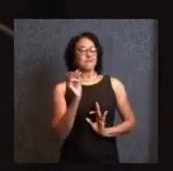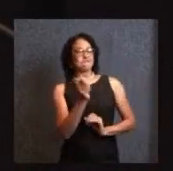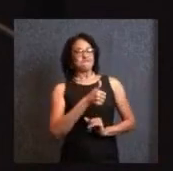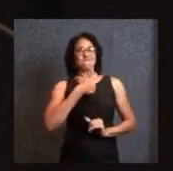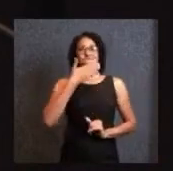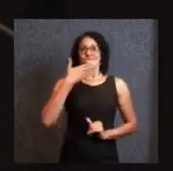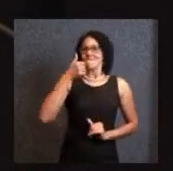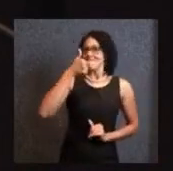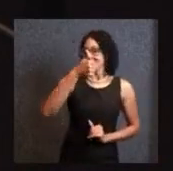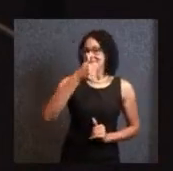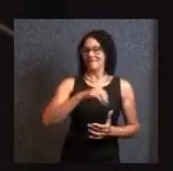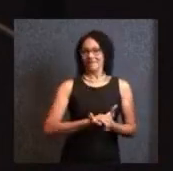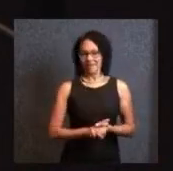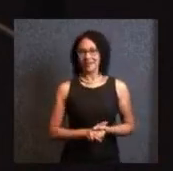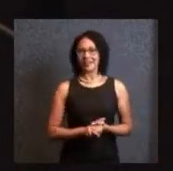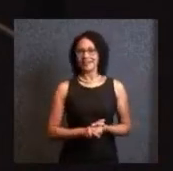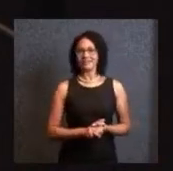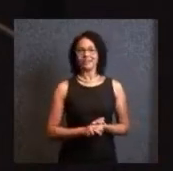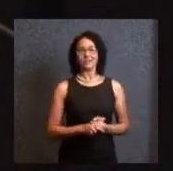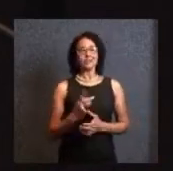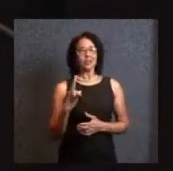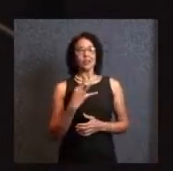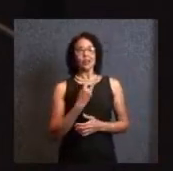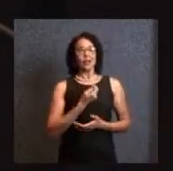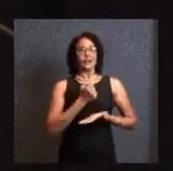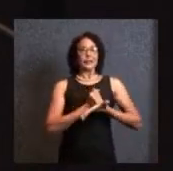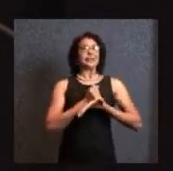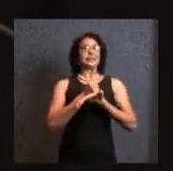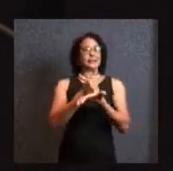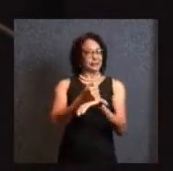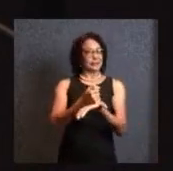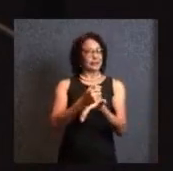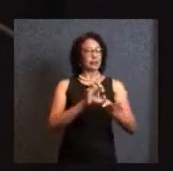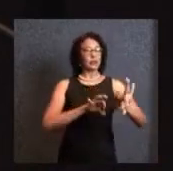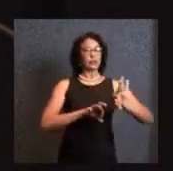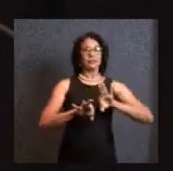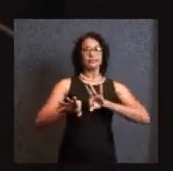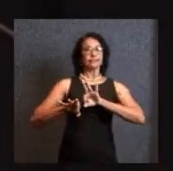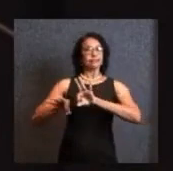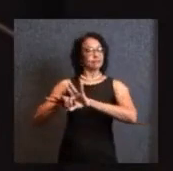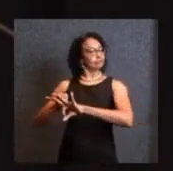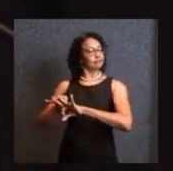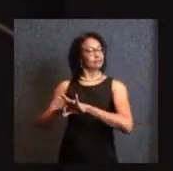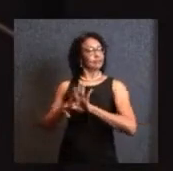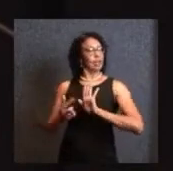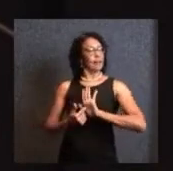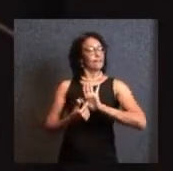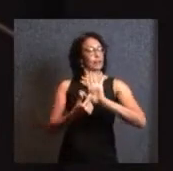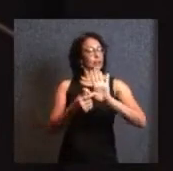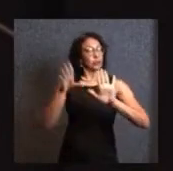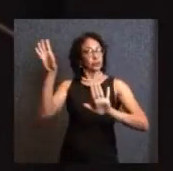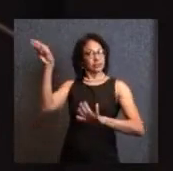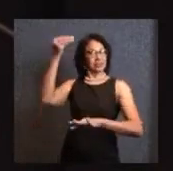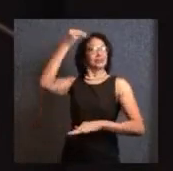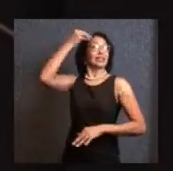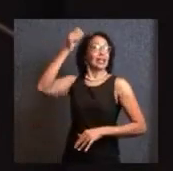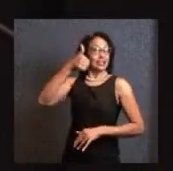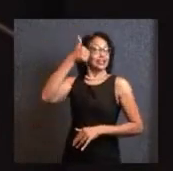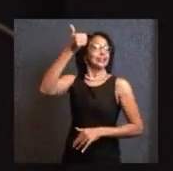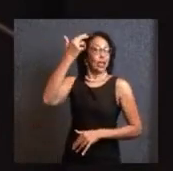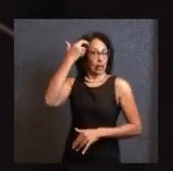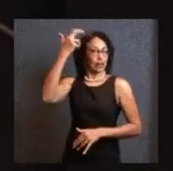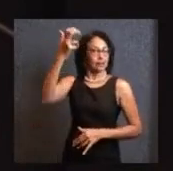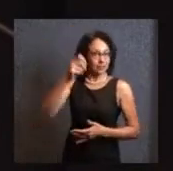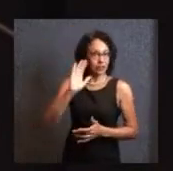bem. Então, nós estaremos apoiando o programa, trazendo toda a expertise que nós